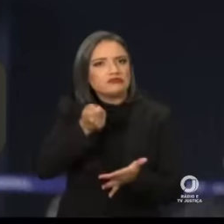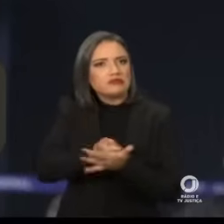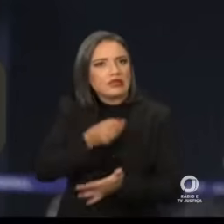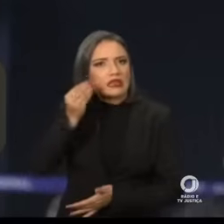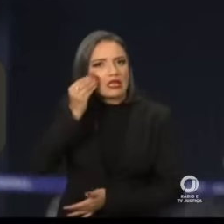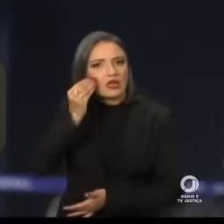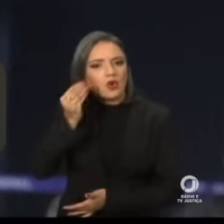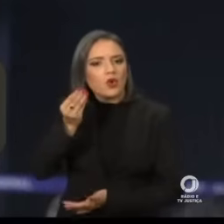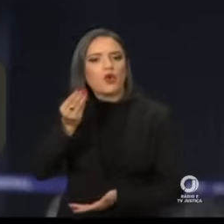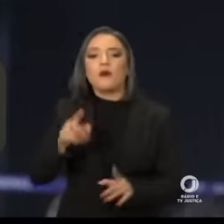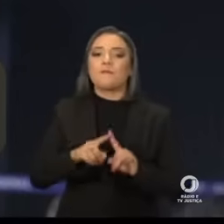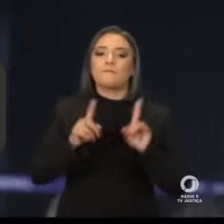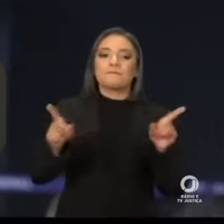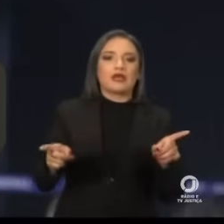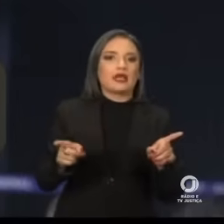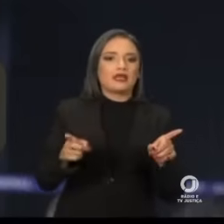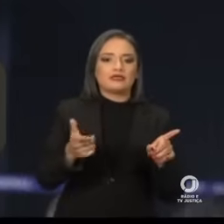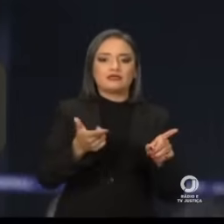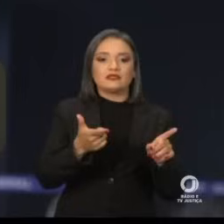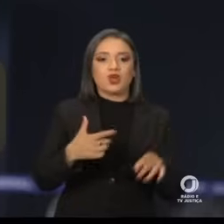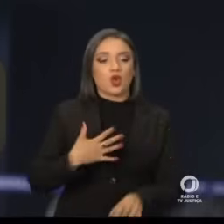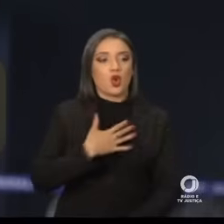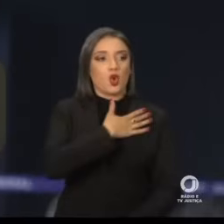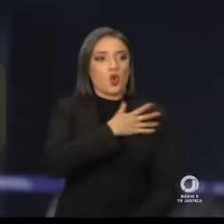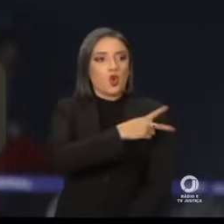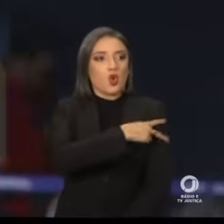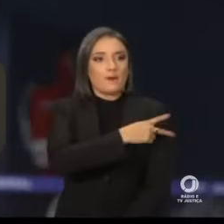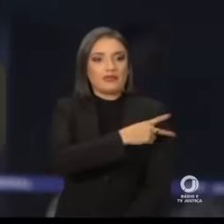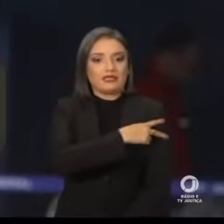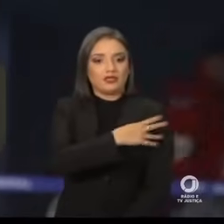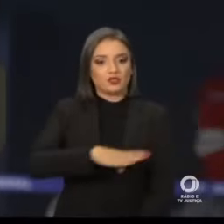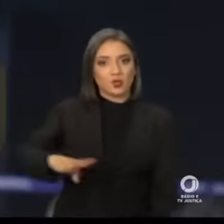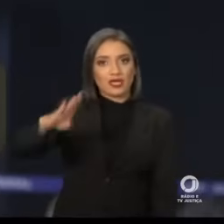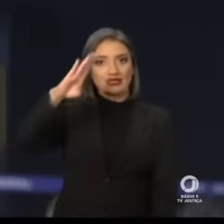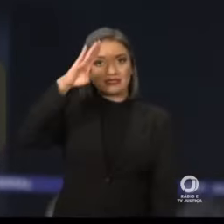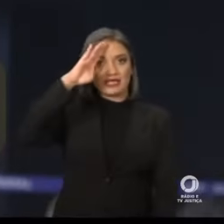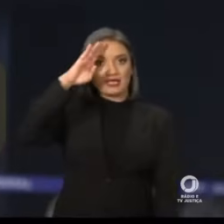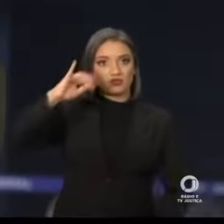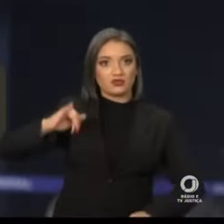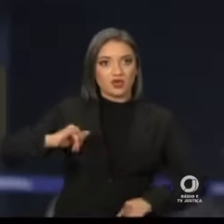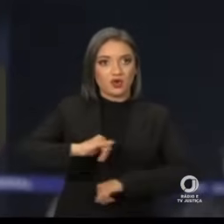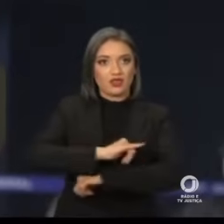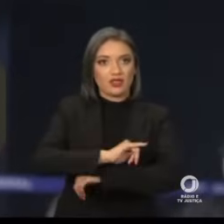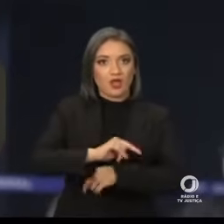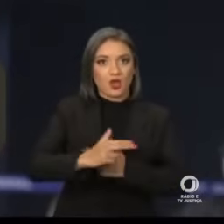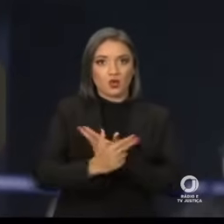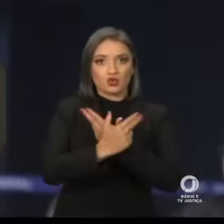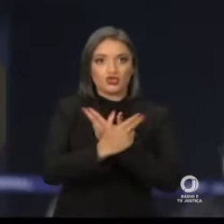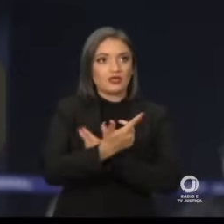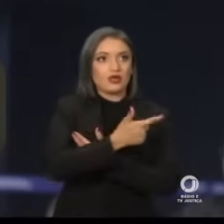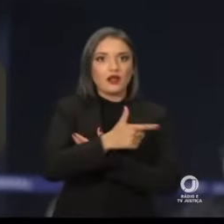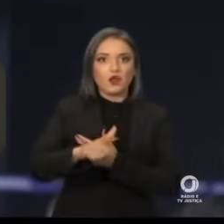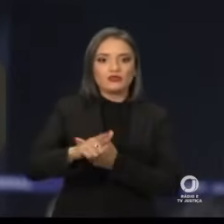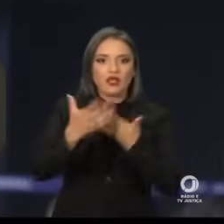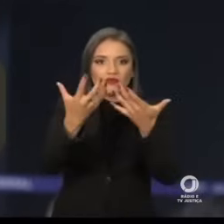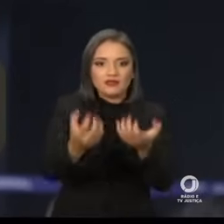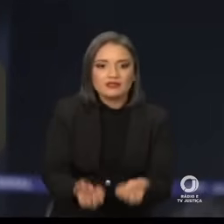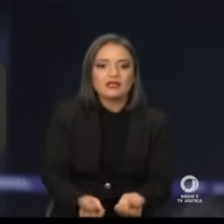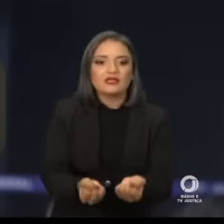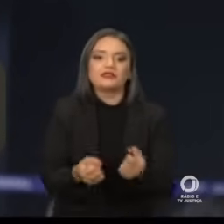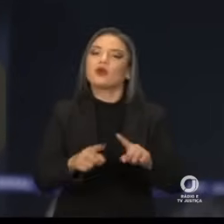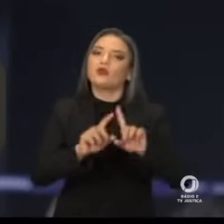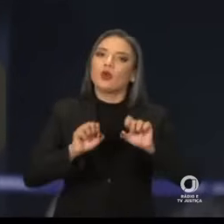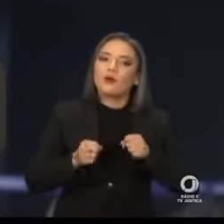denunciados, não obteve a adesão dos comandos do Exército e da Aeronáutica, o empenho em cooptá-los para o